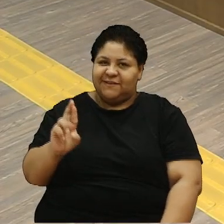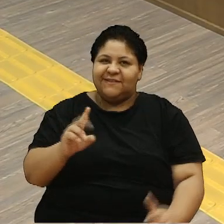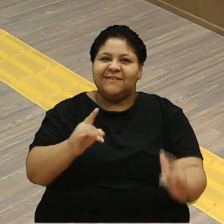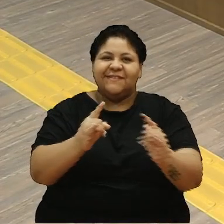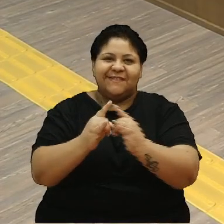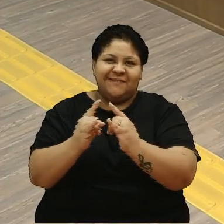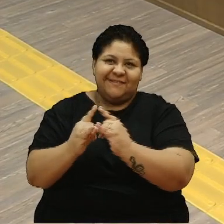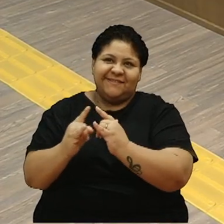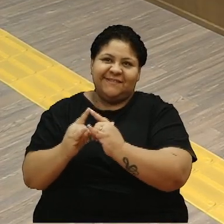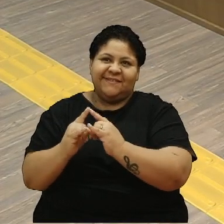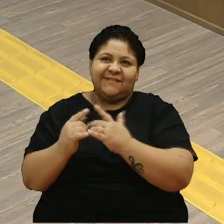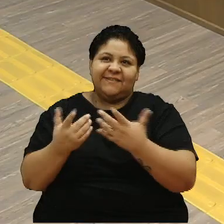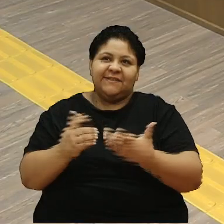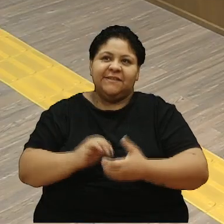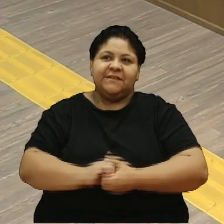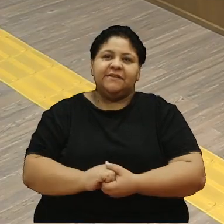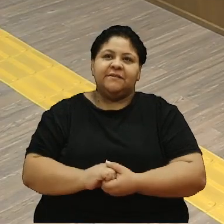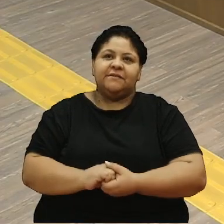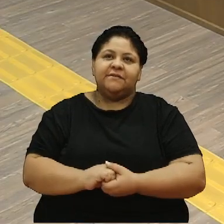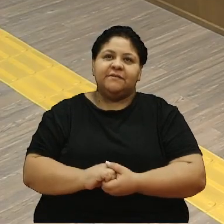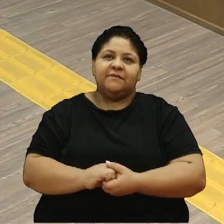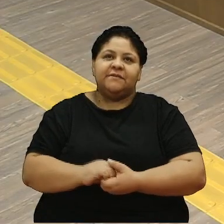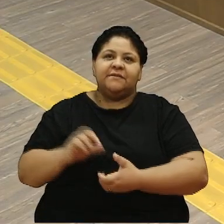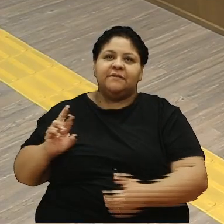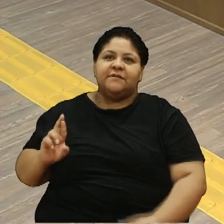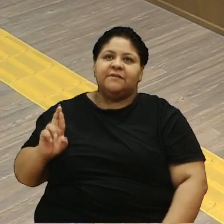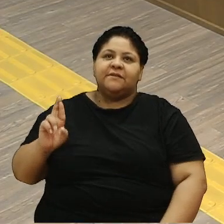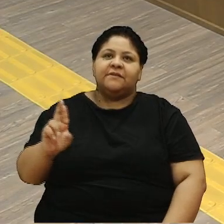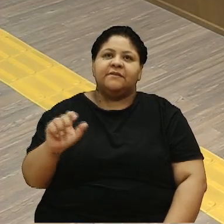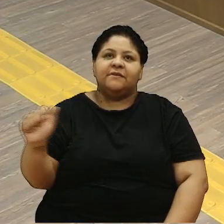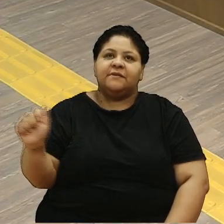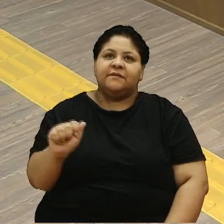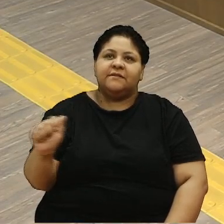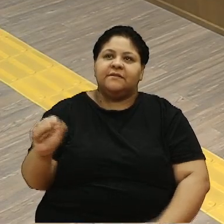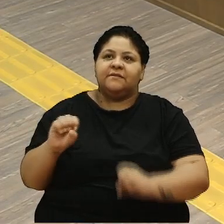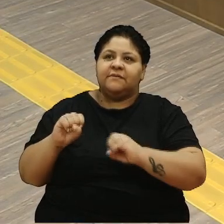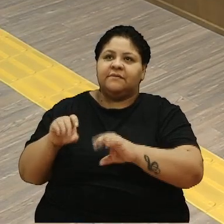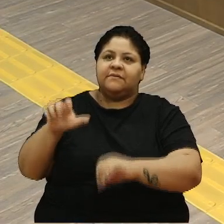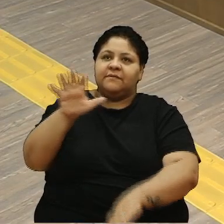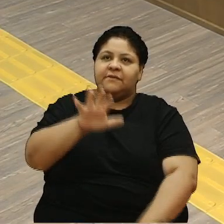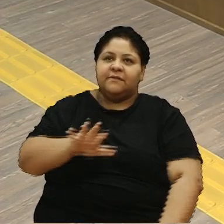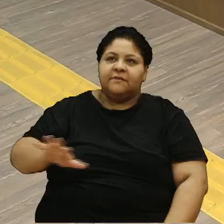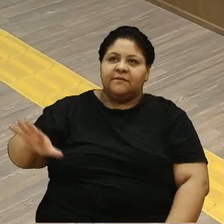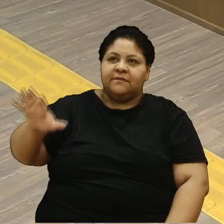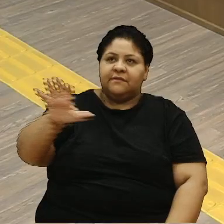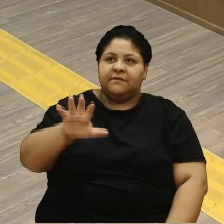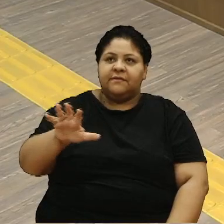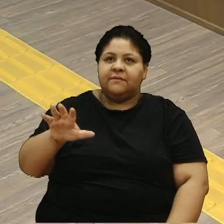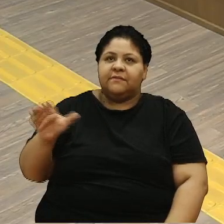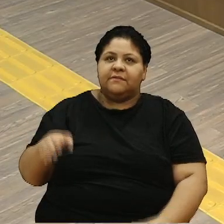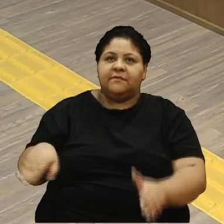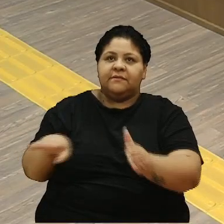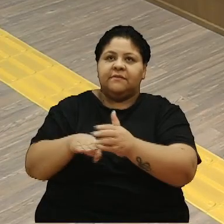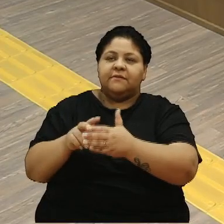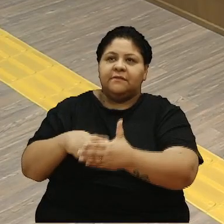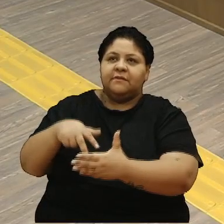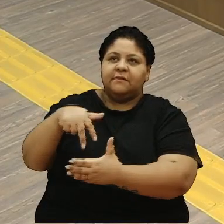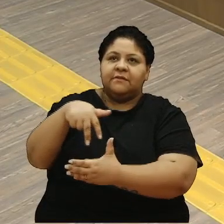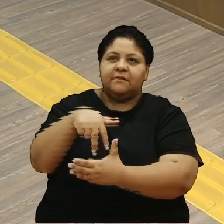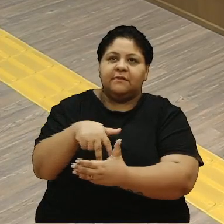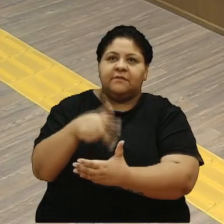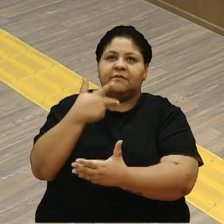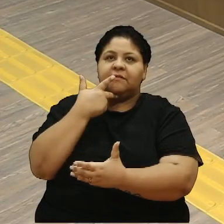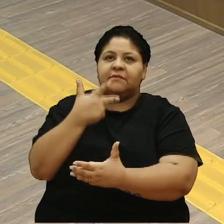culpa da assessoria. Representante da Associação de Educação Integral Educaritá até a tribuna para